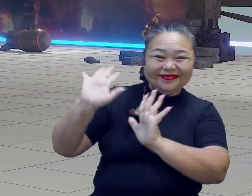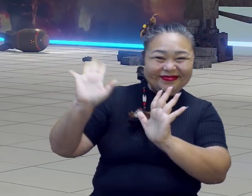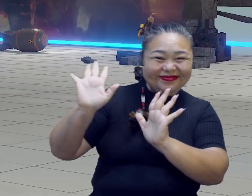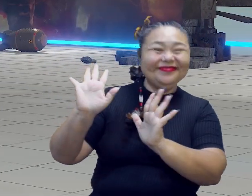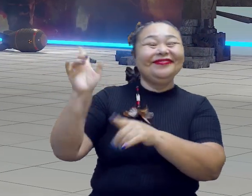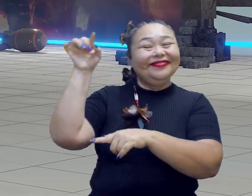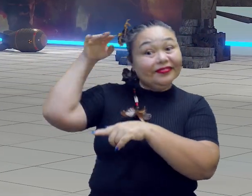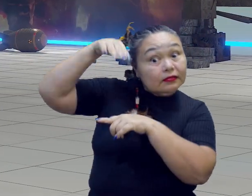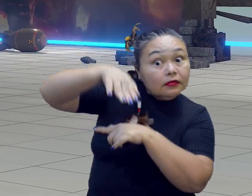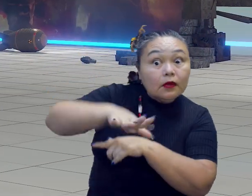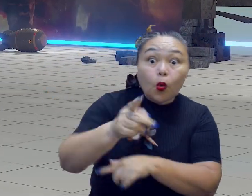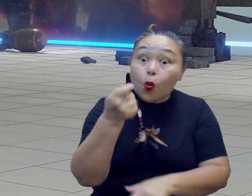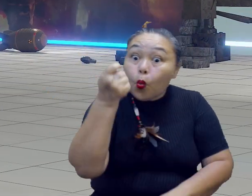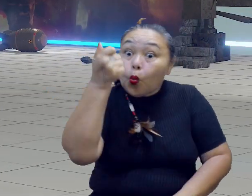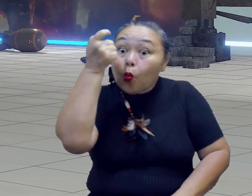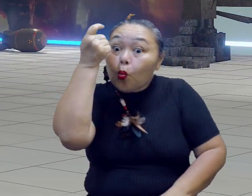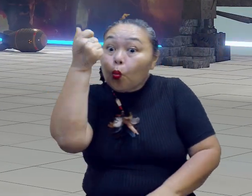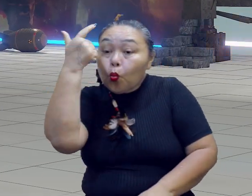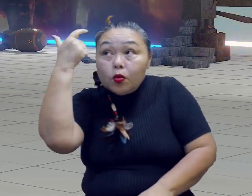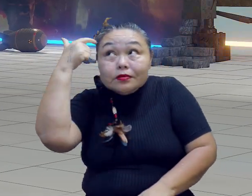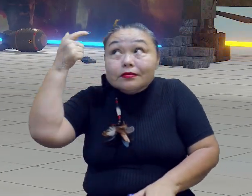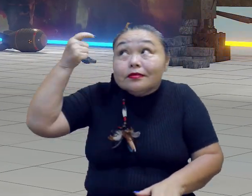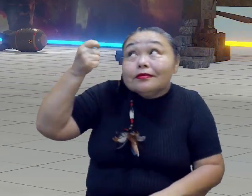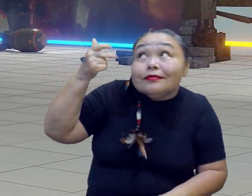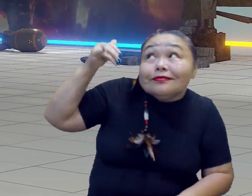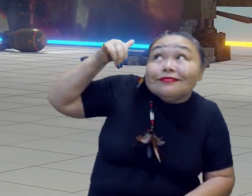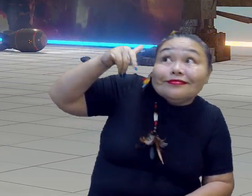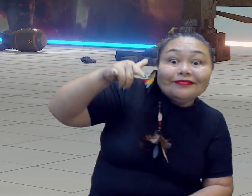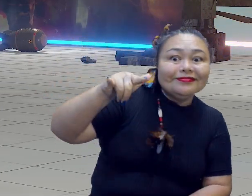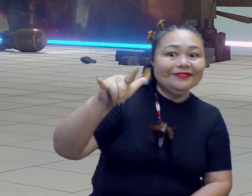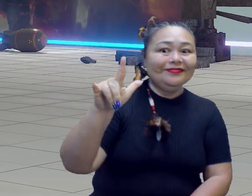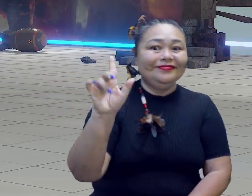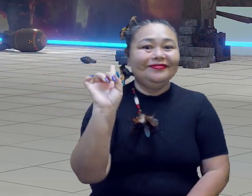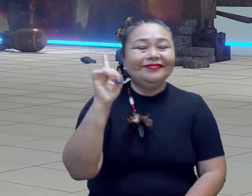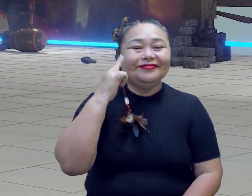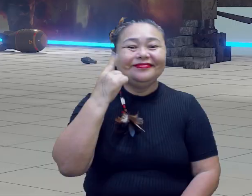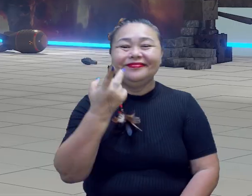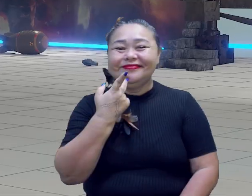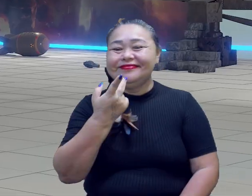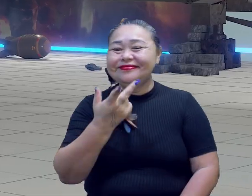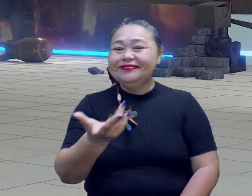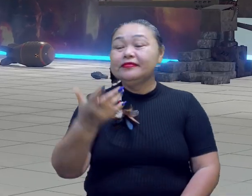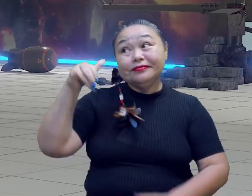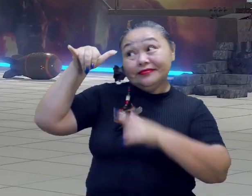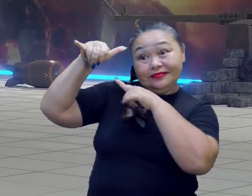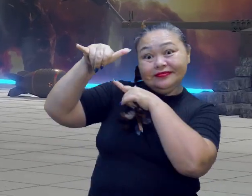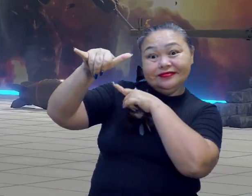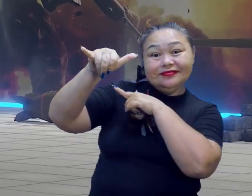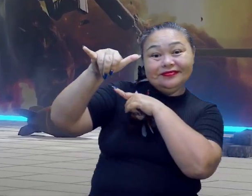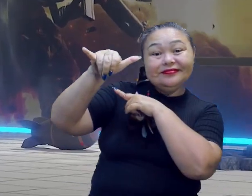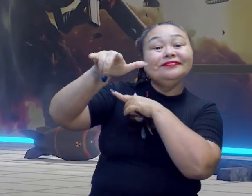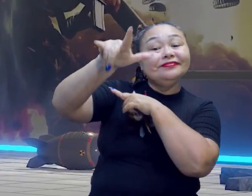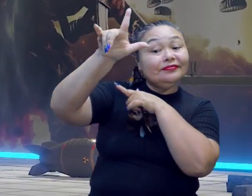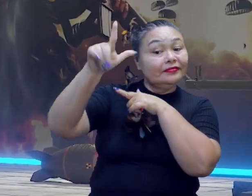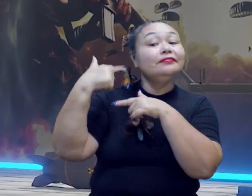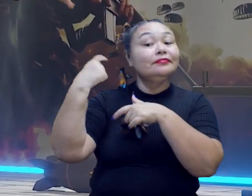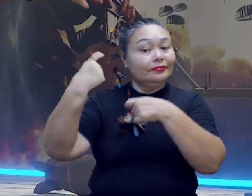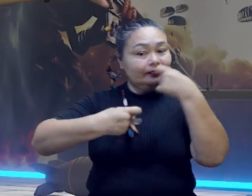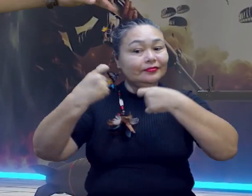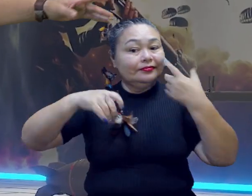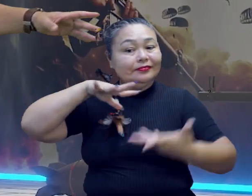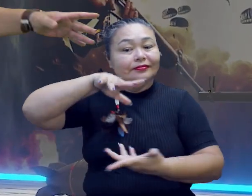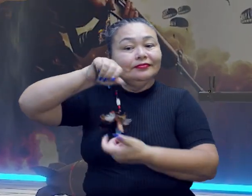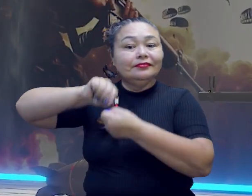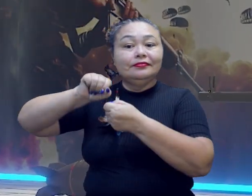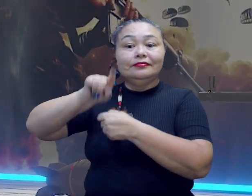deixa eu baixar aqui que quase esse avião bate na minha cabeça. Pô, falando em avião, esse avião aqui é um avião da Segunda Guerra Mundial,